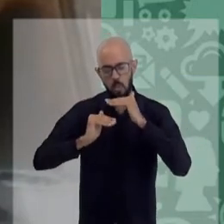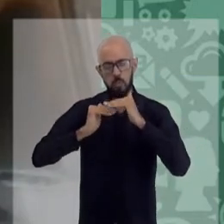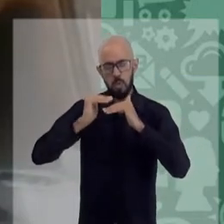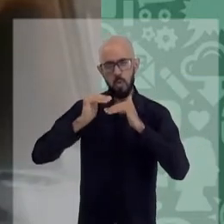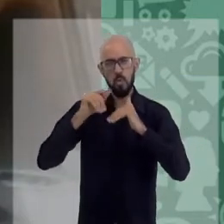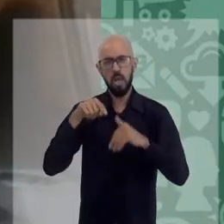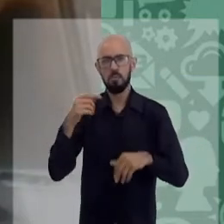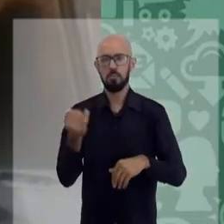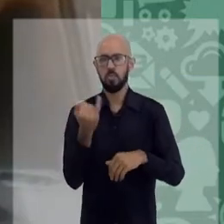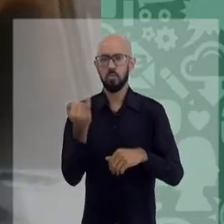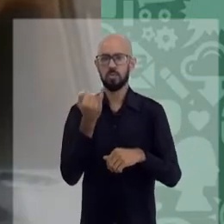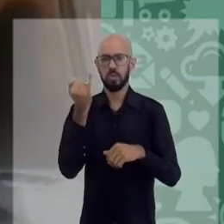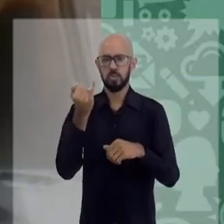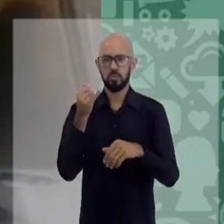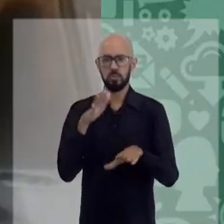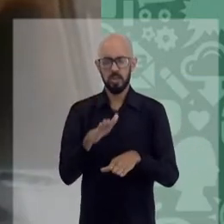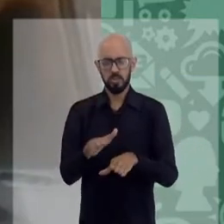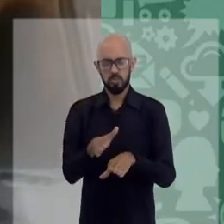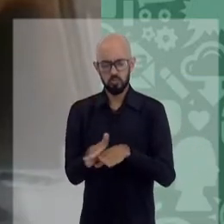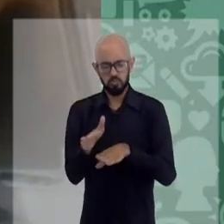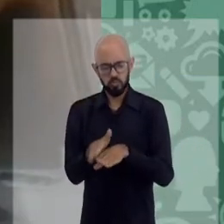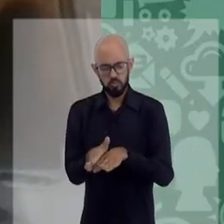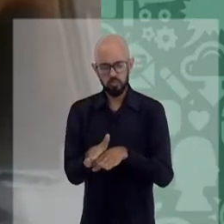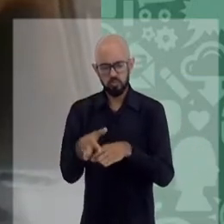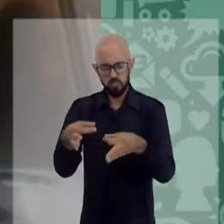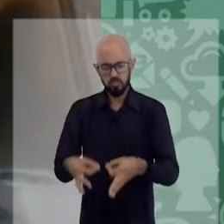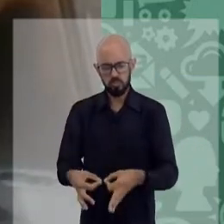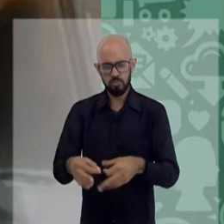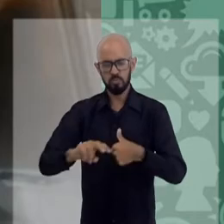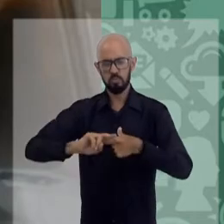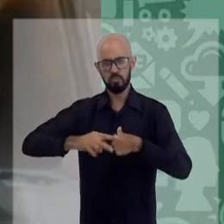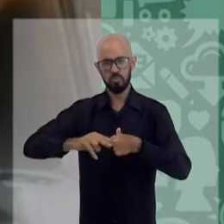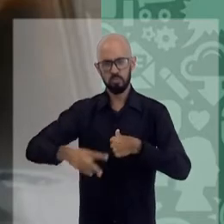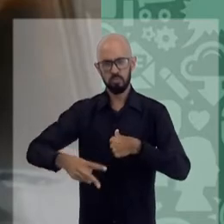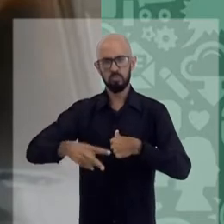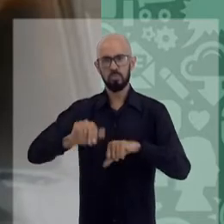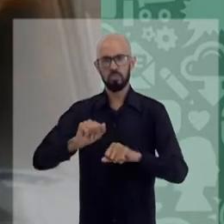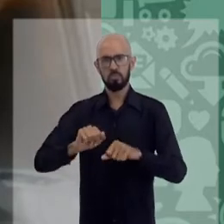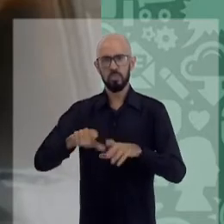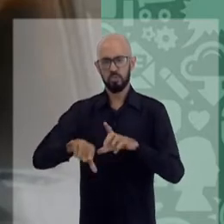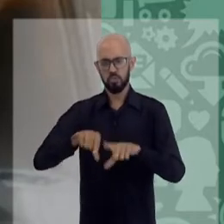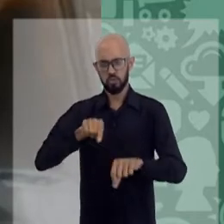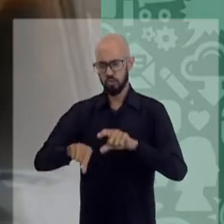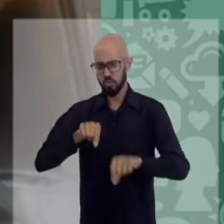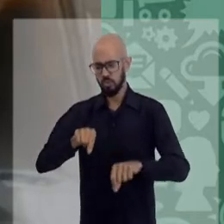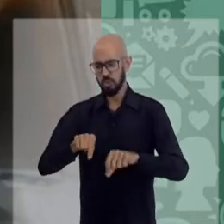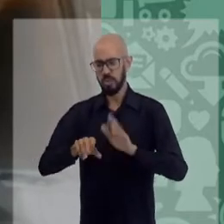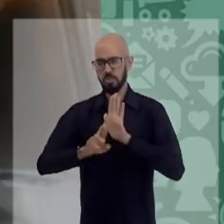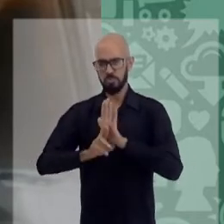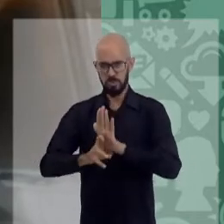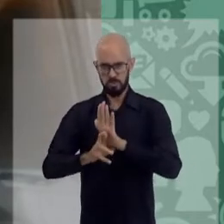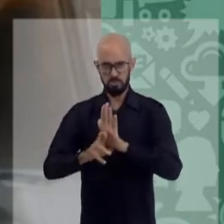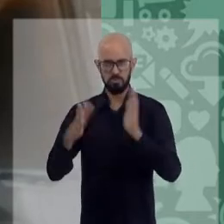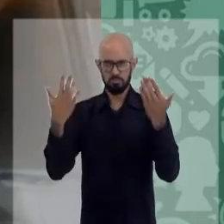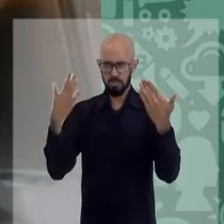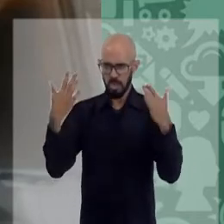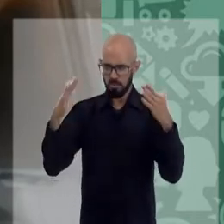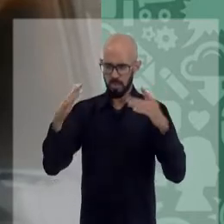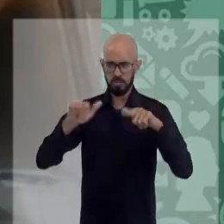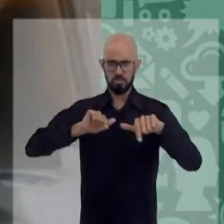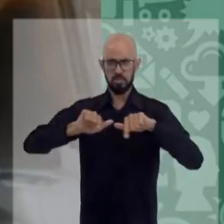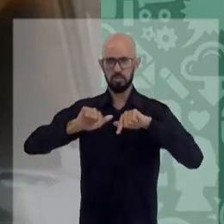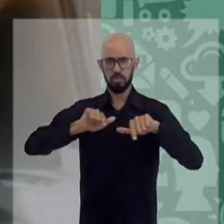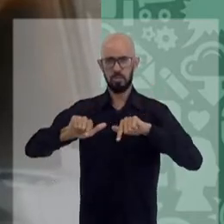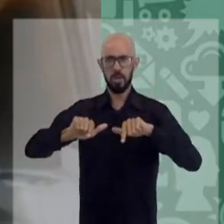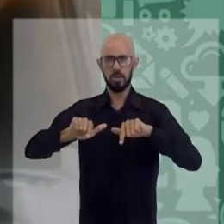importante, né, para direcionar, ter resultados concretos, como eleger representantes, etc. Então,